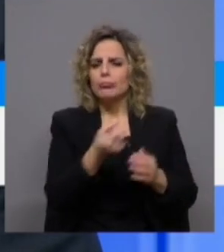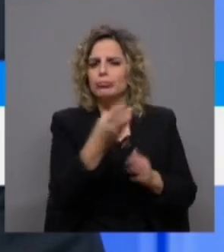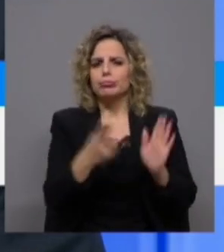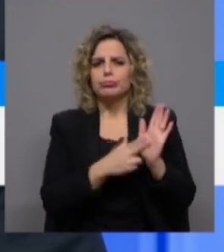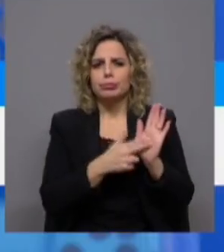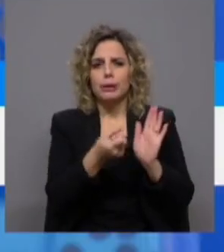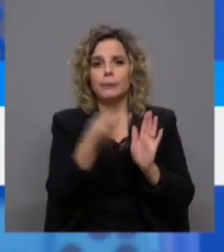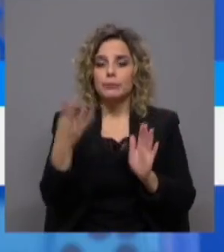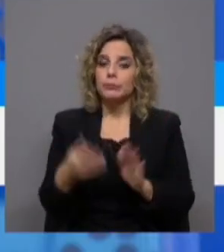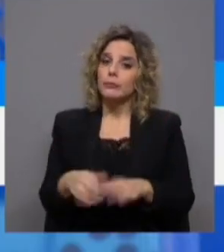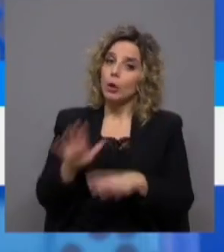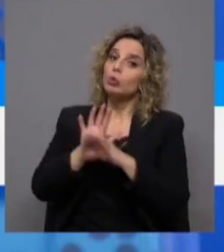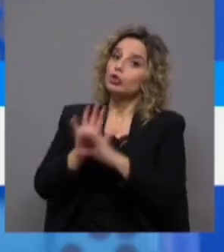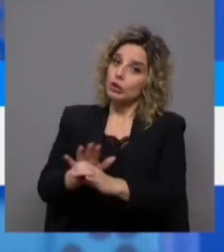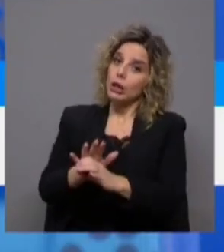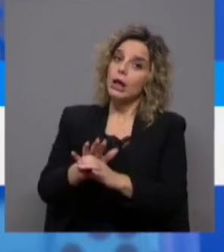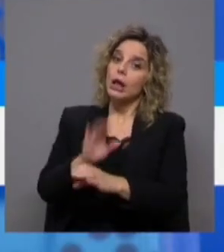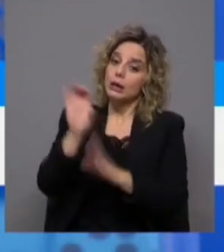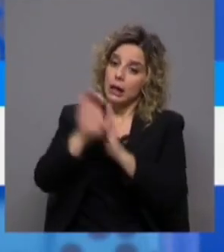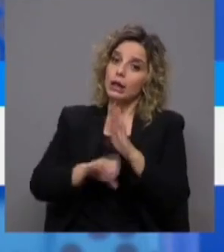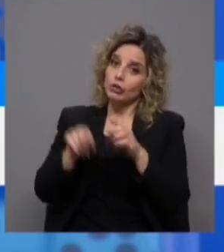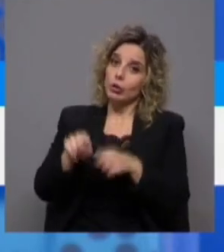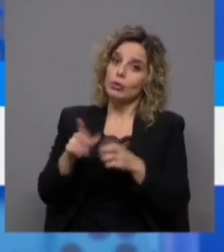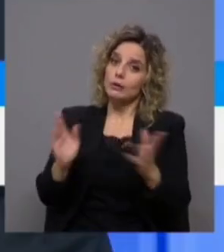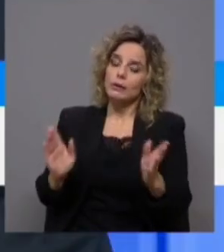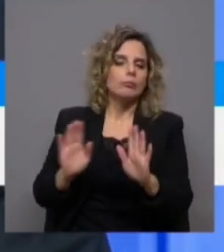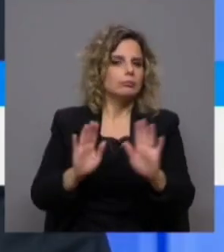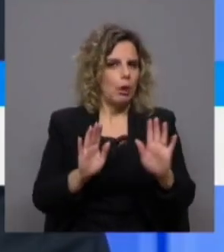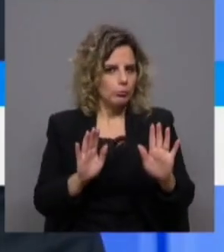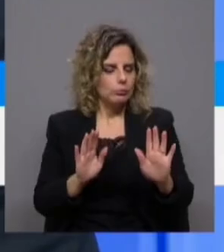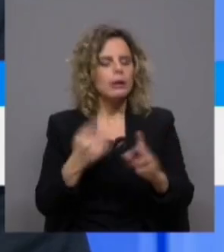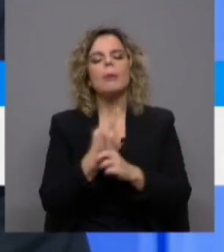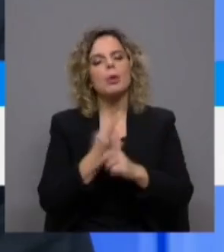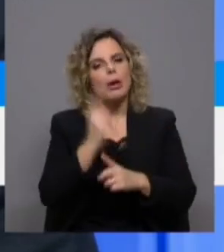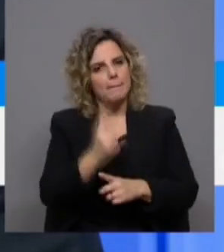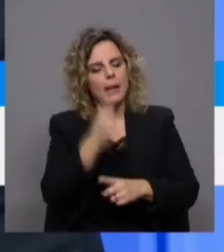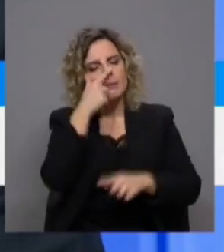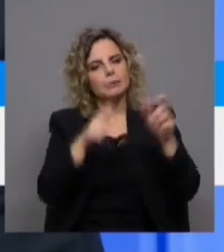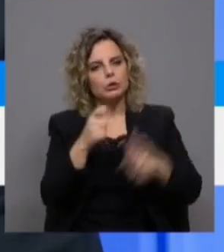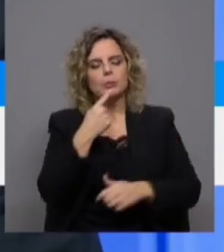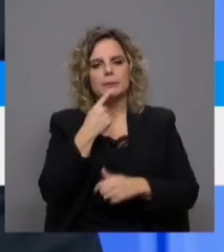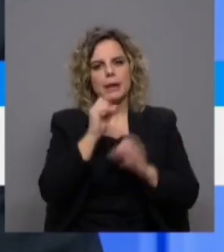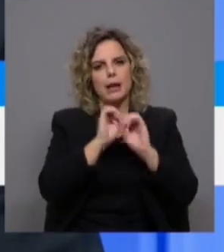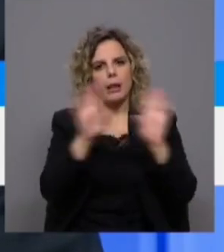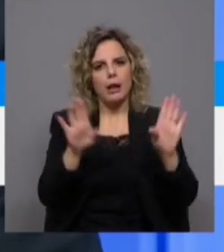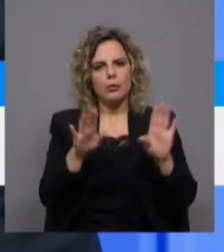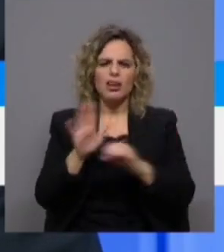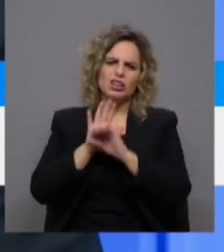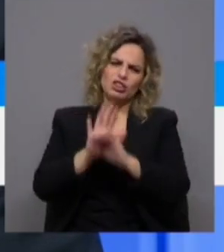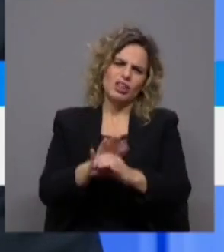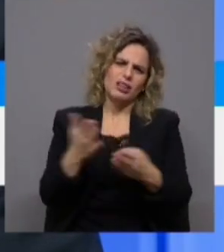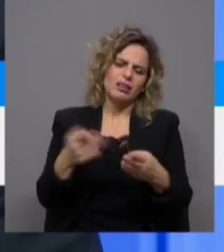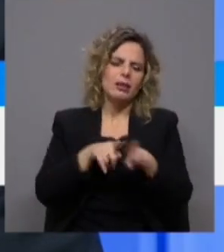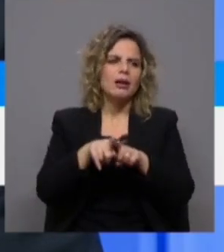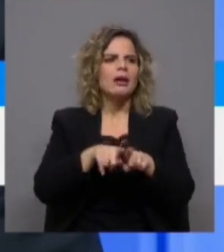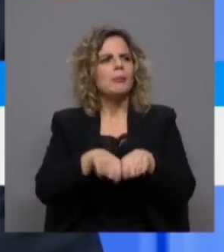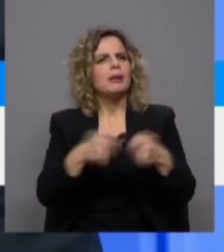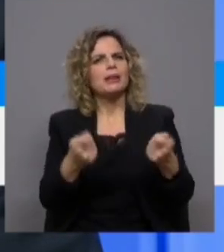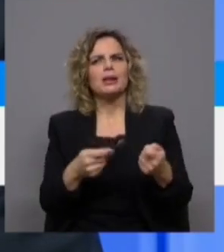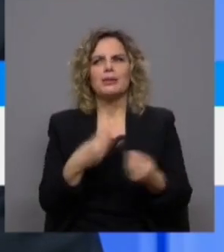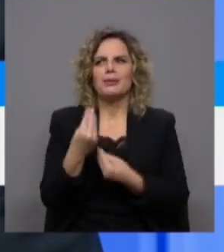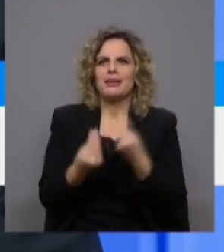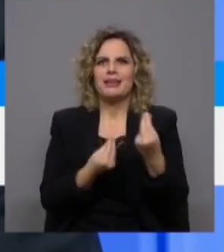chega um partido está nesta competição não é fazer alguma coisa que as pessoas têm que entender o chega não é um partido